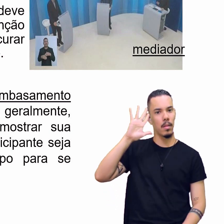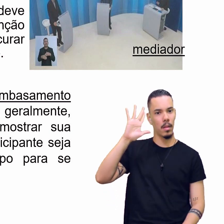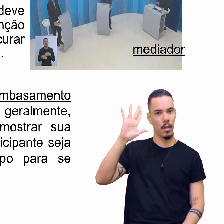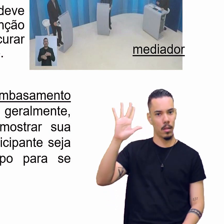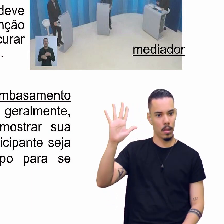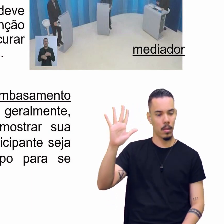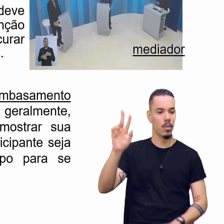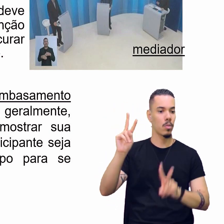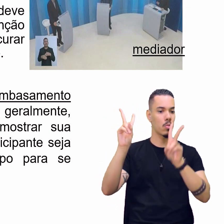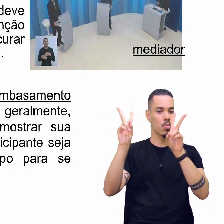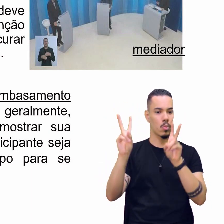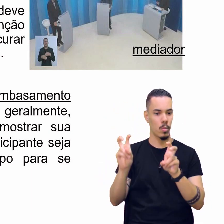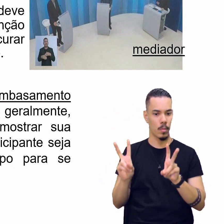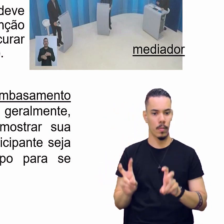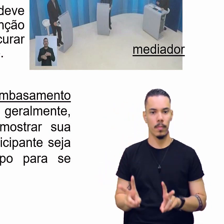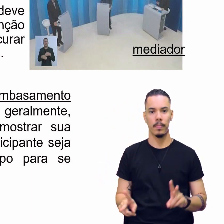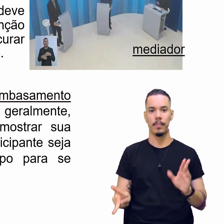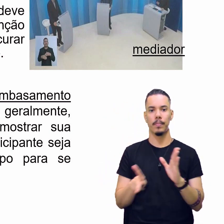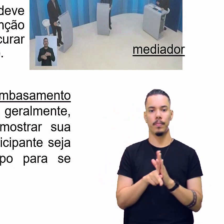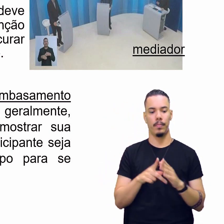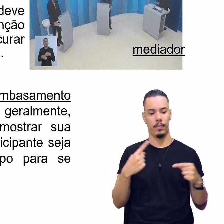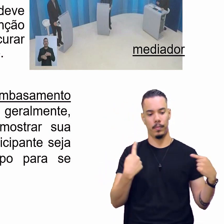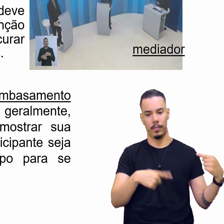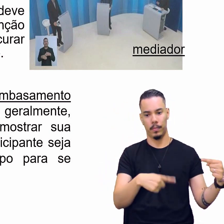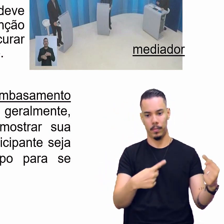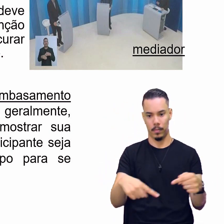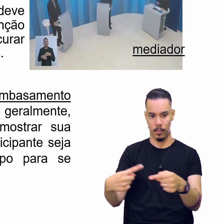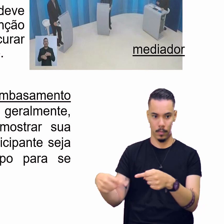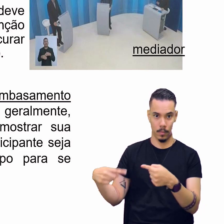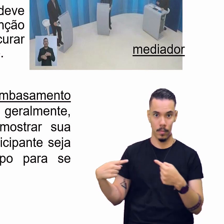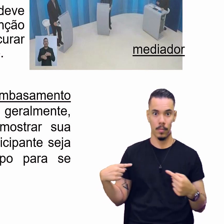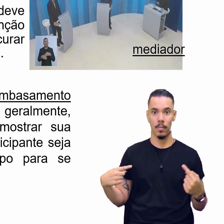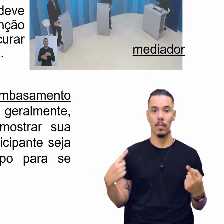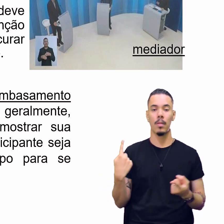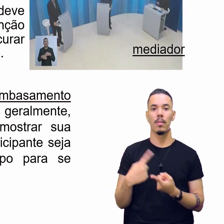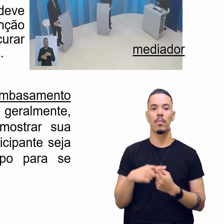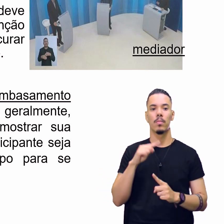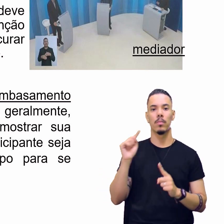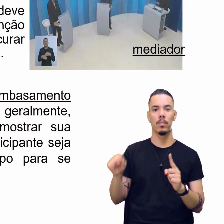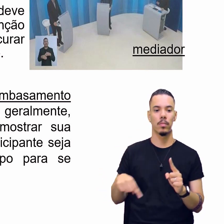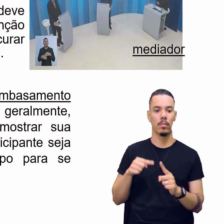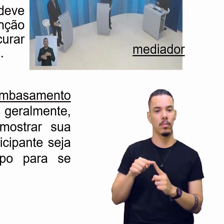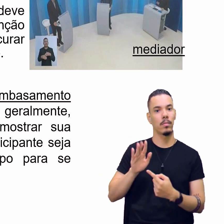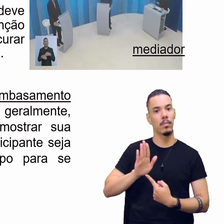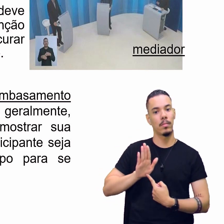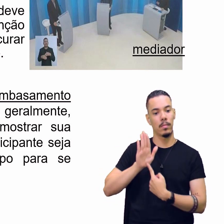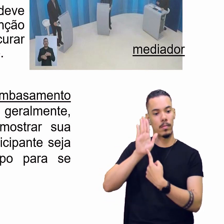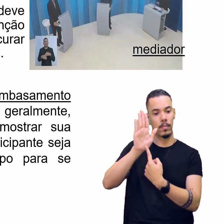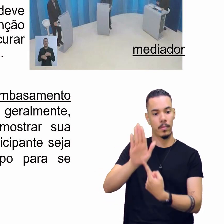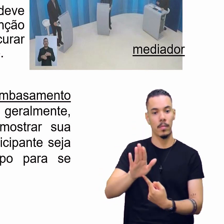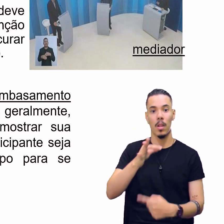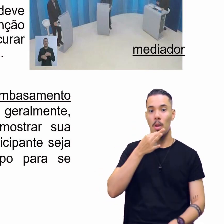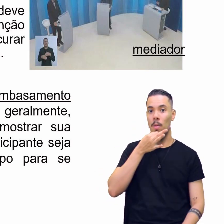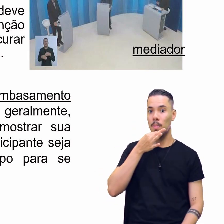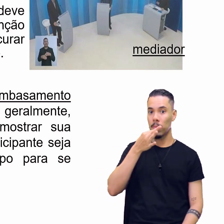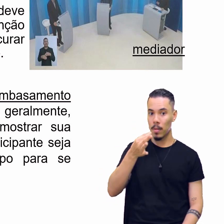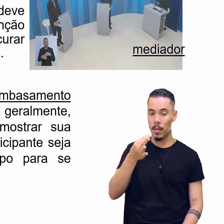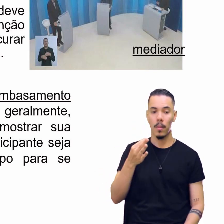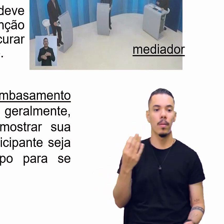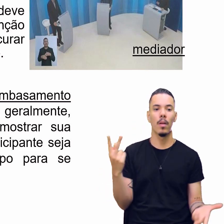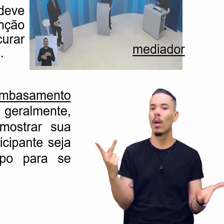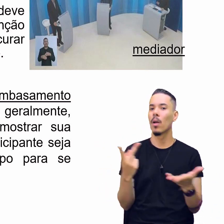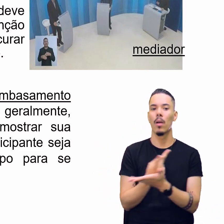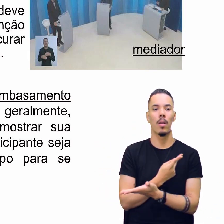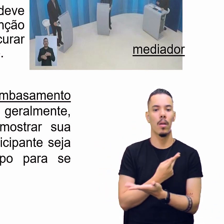sobre o assunto que será discutido para mostrar sua opinião. Isso ocorre para